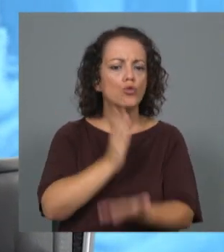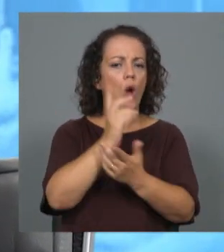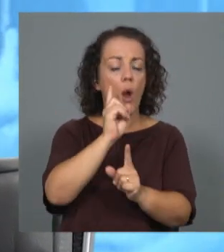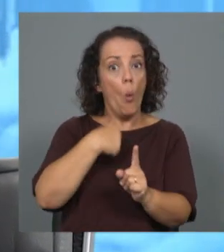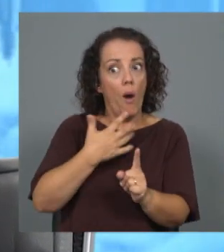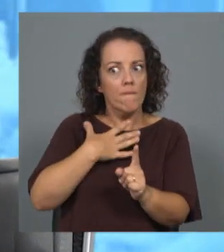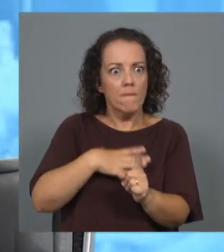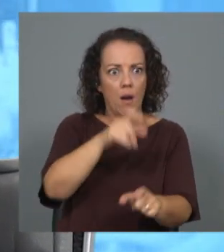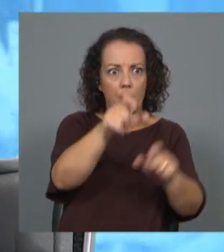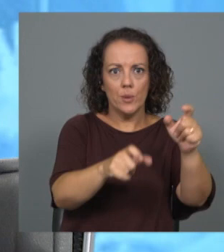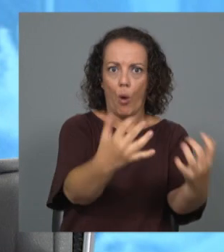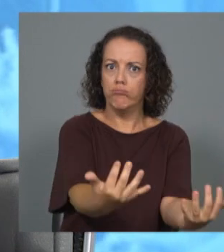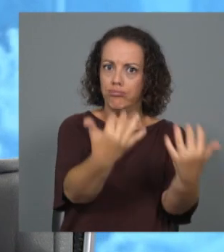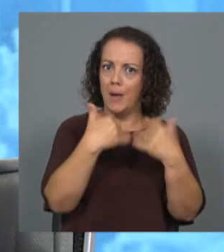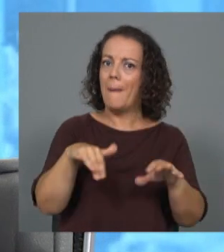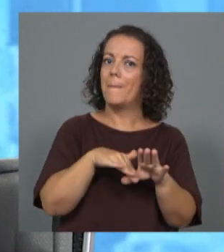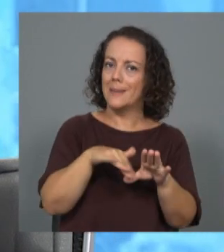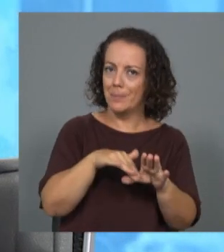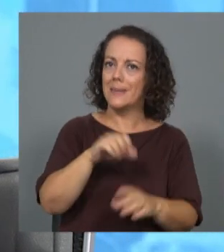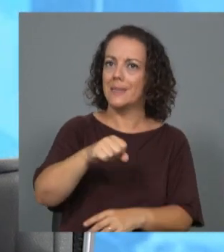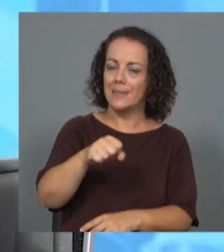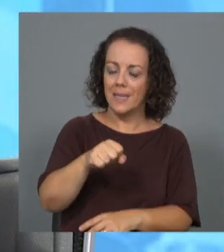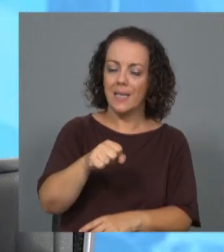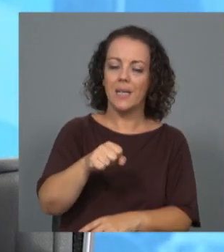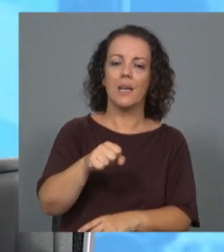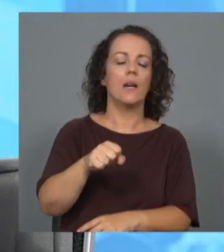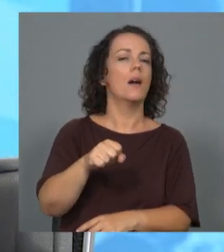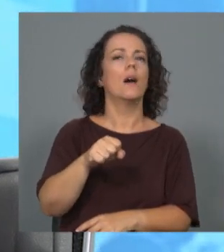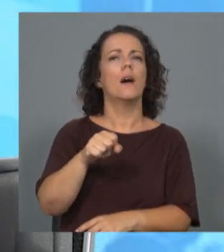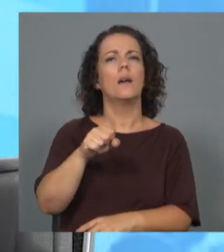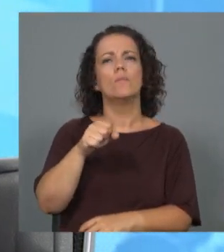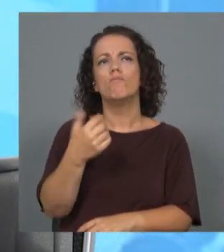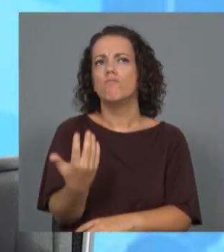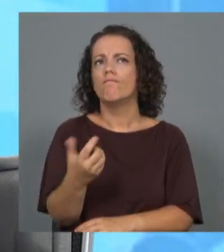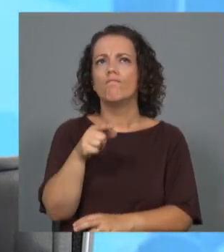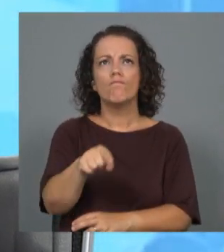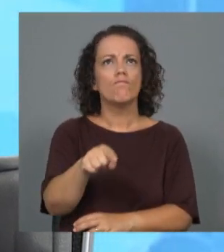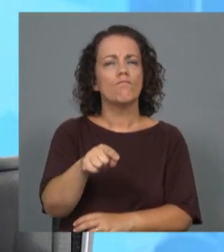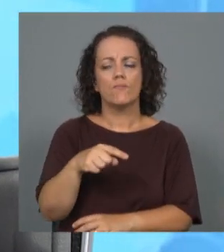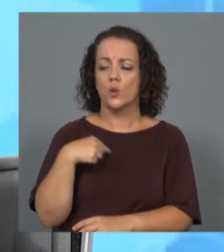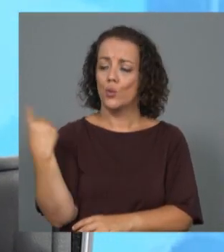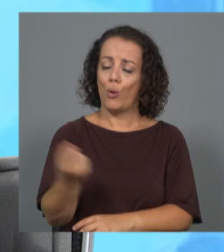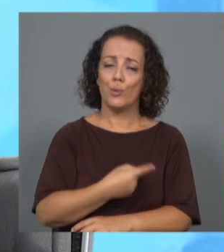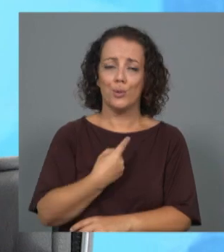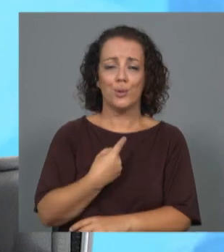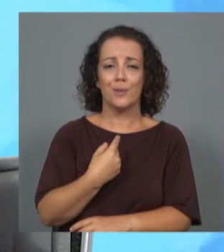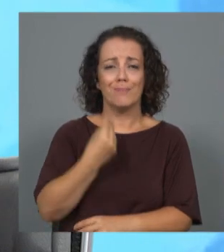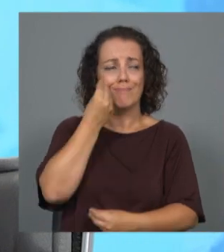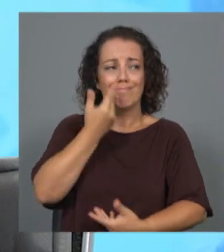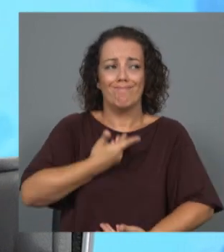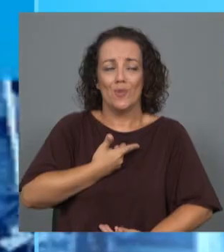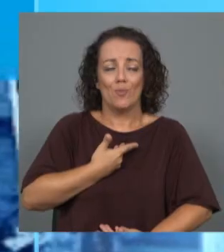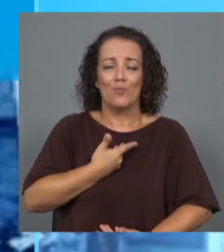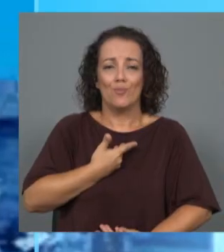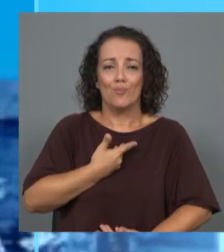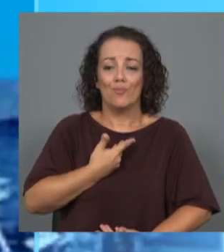missionários participassem. Os missionários, naturalmente aqueles que... Todos nós somos missionários, no fundo. Todos